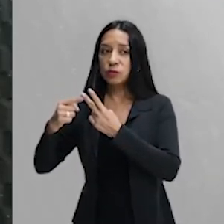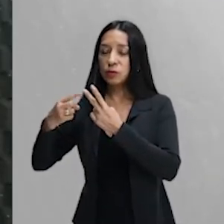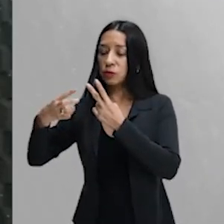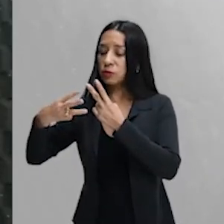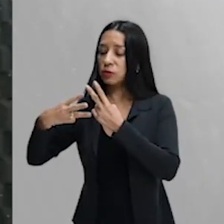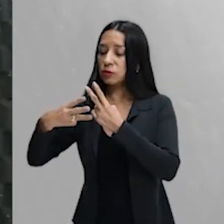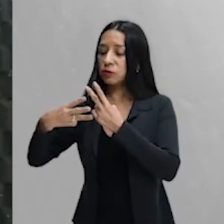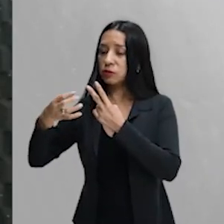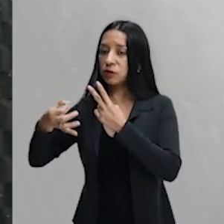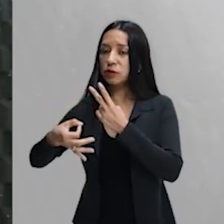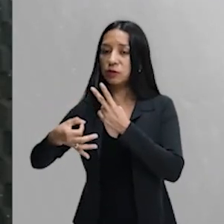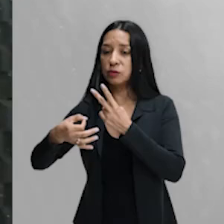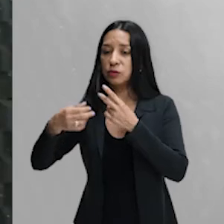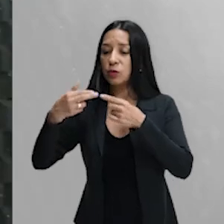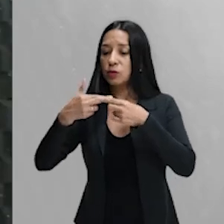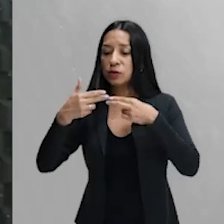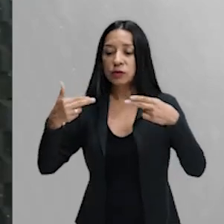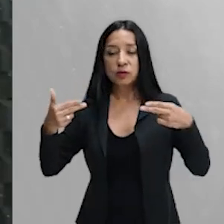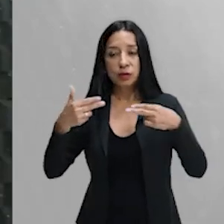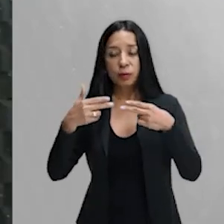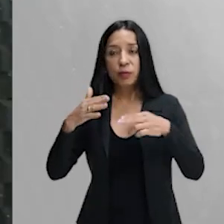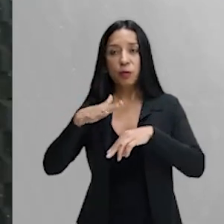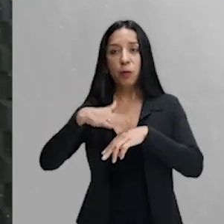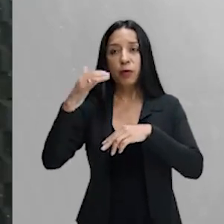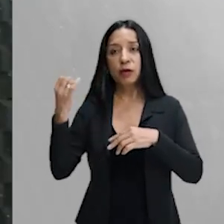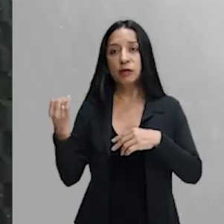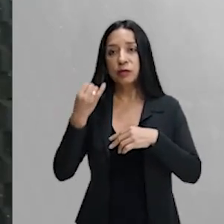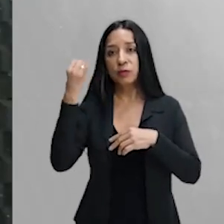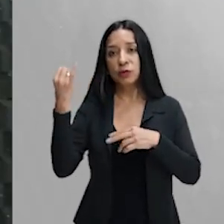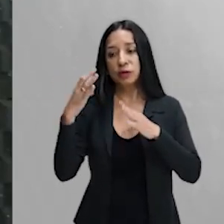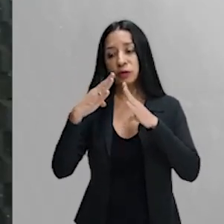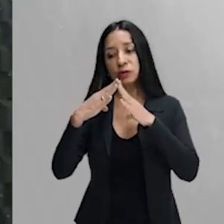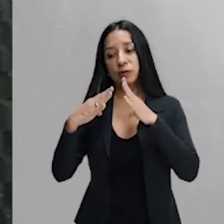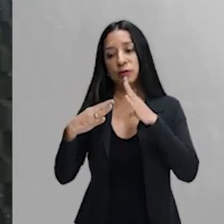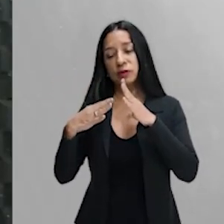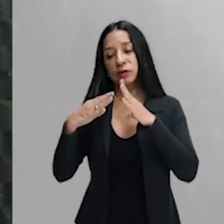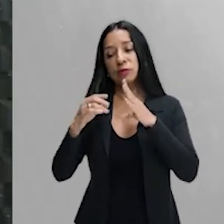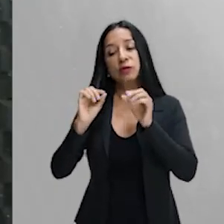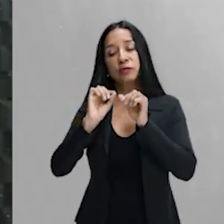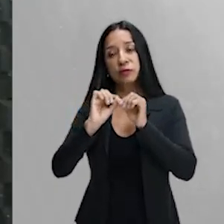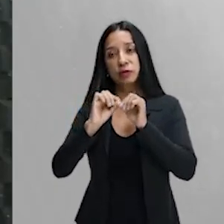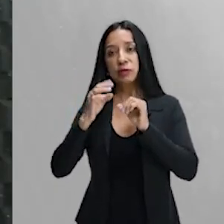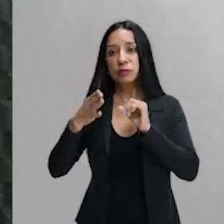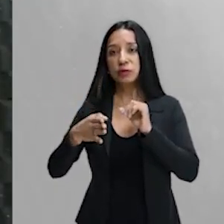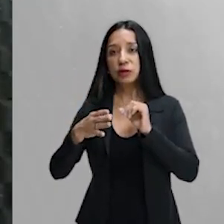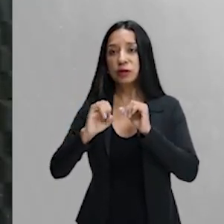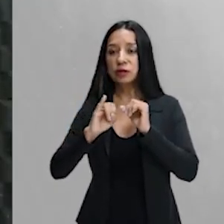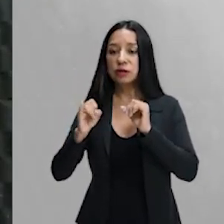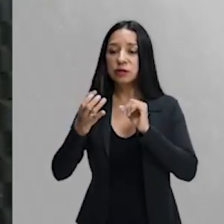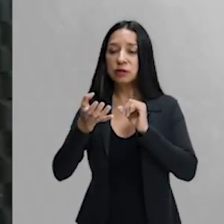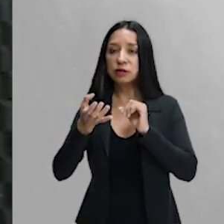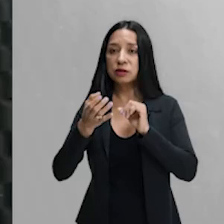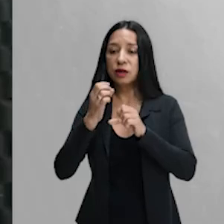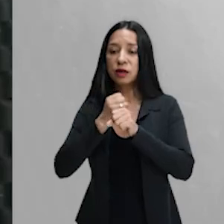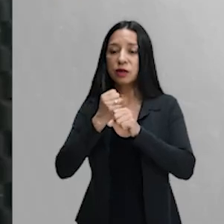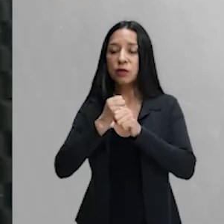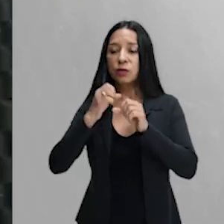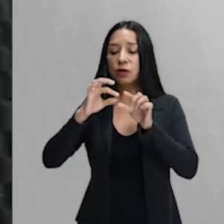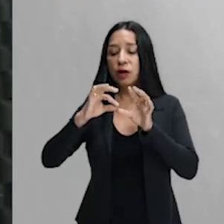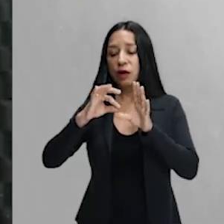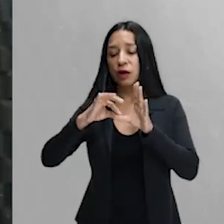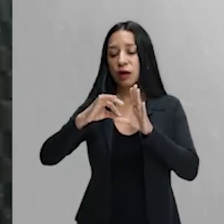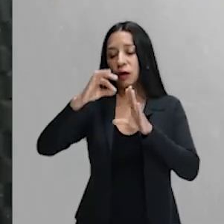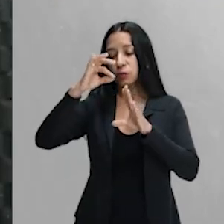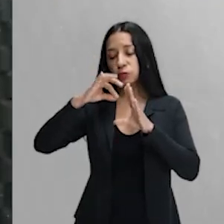Certo? Os elementos mais importantes da pirâmide, nós fizemos. Se você quiser calcular a altura, ó, que é um